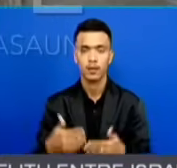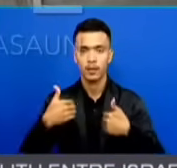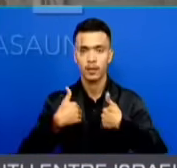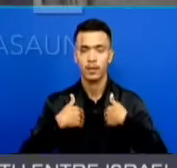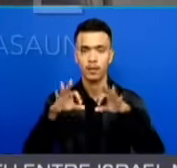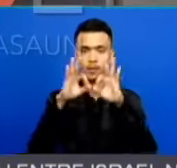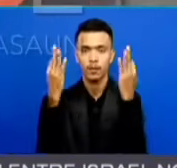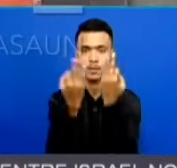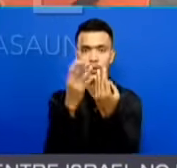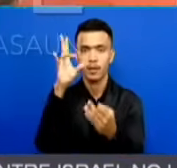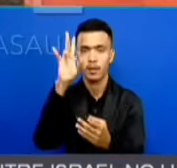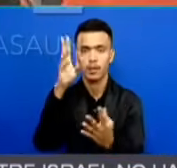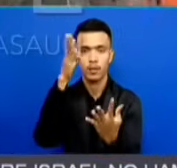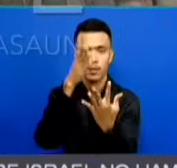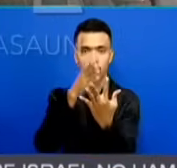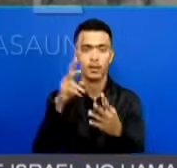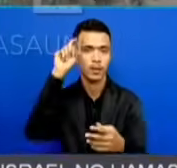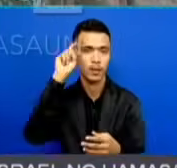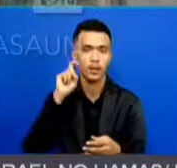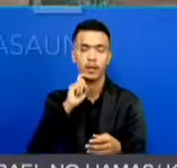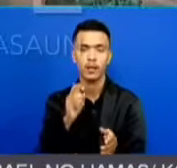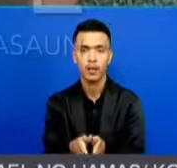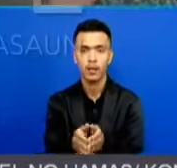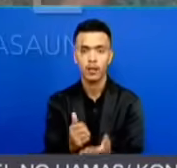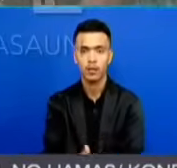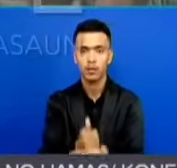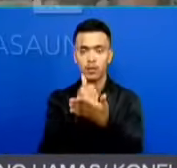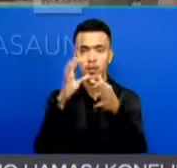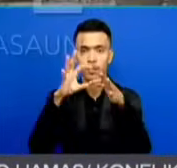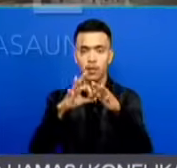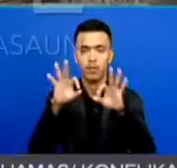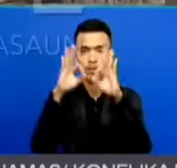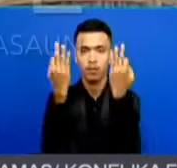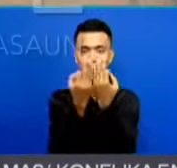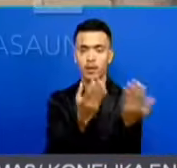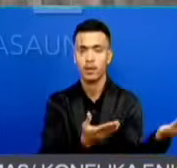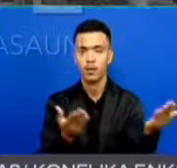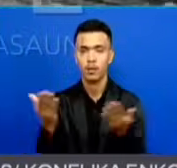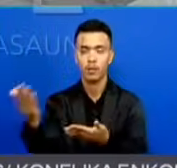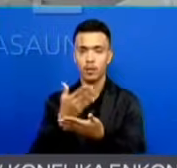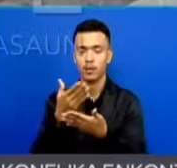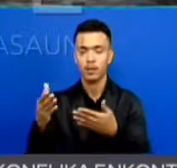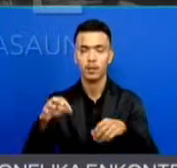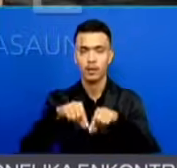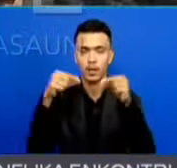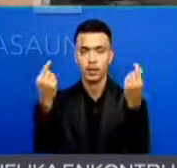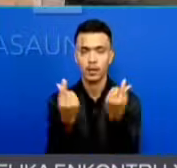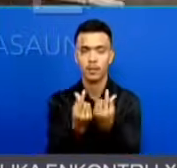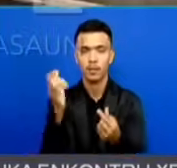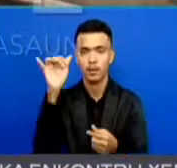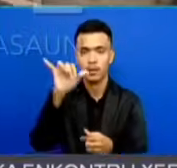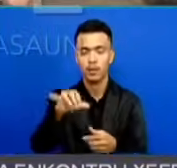uma kain hitu ne nia led Xanana Guzmão ajuda membro família sira Lalin Sasan nebe equipa saneamento ho autoridade